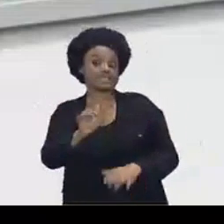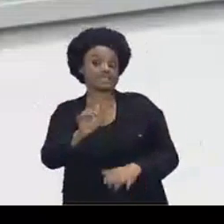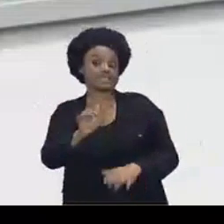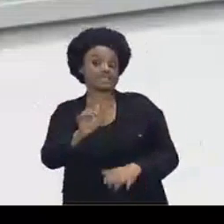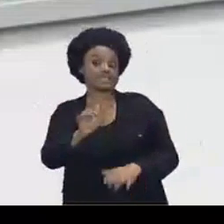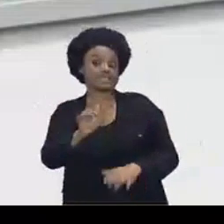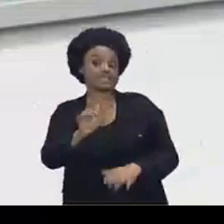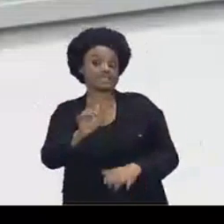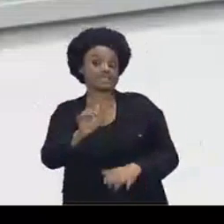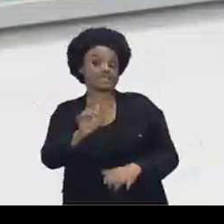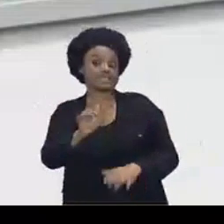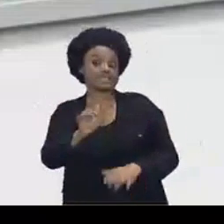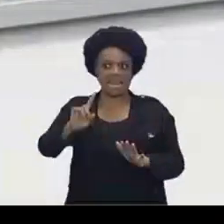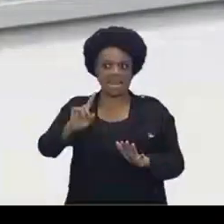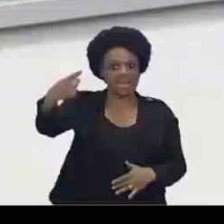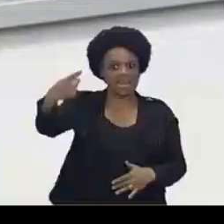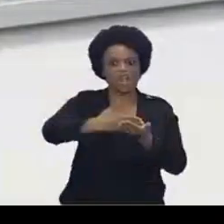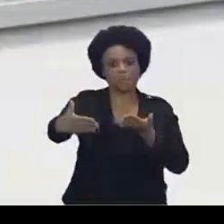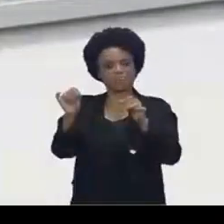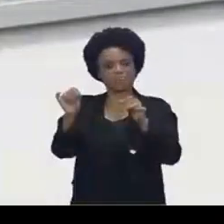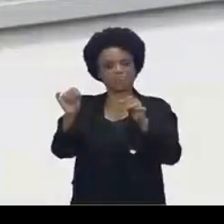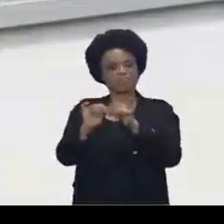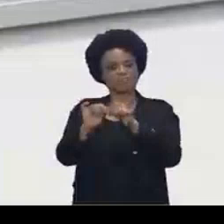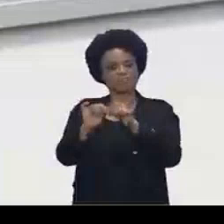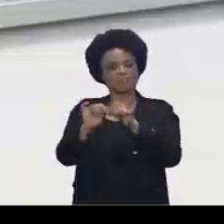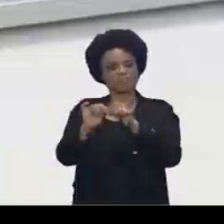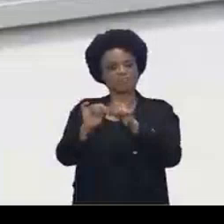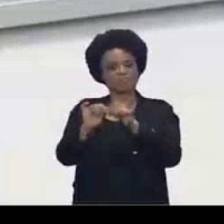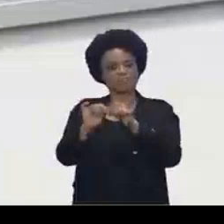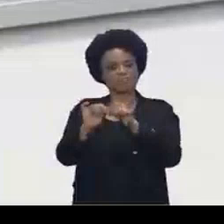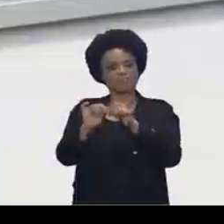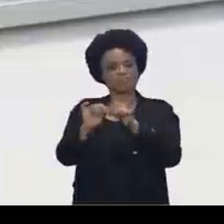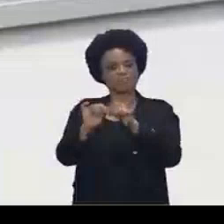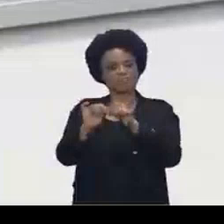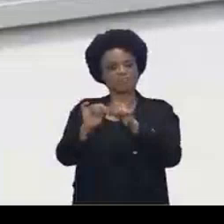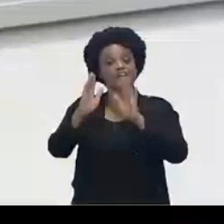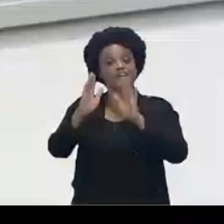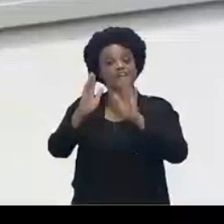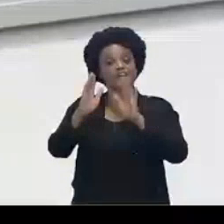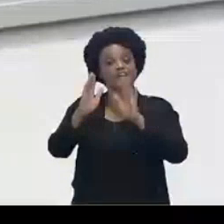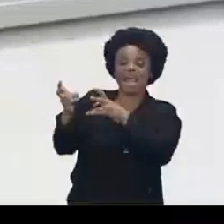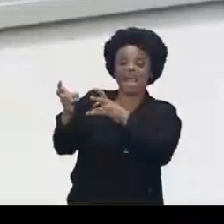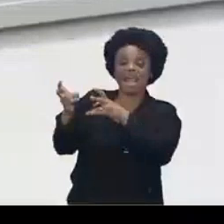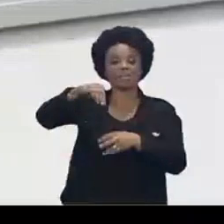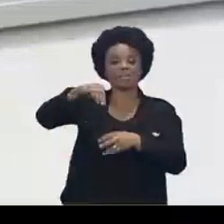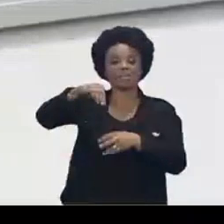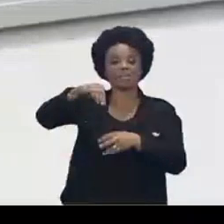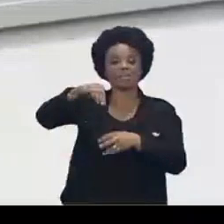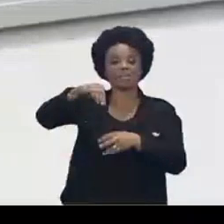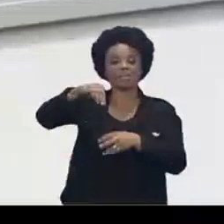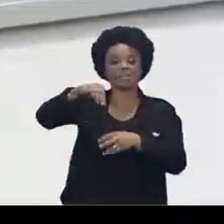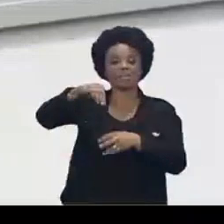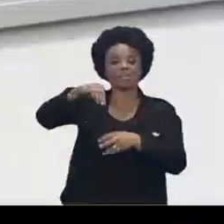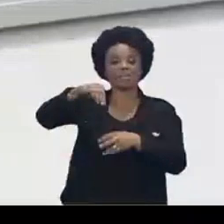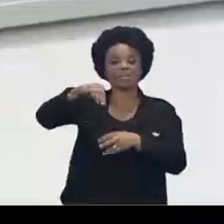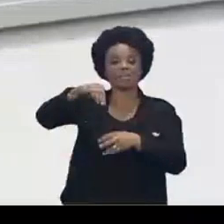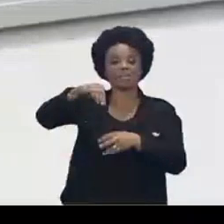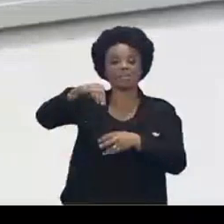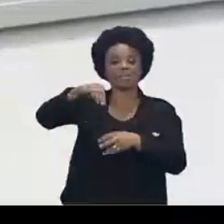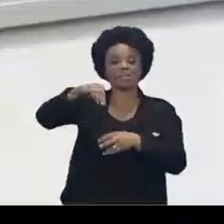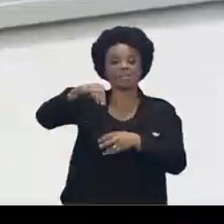você começou a fazer isso aqui várias vezes, você vai conseguir perceber que a sua medida vai estar sempre muito